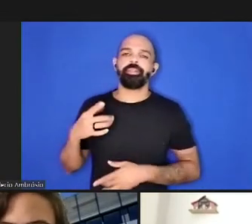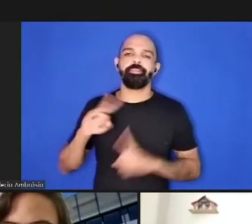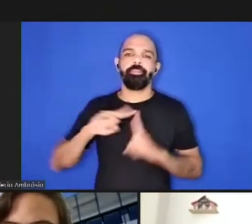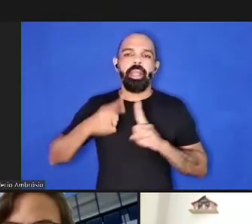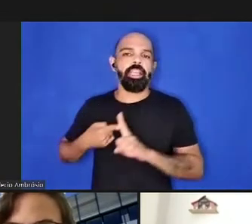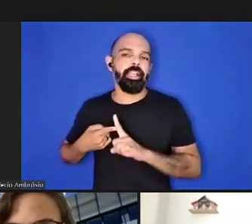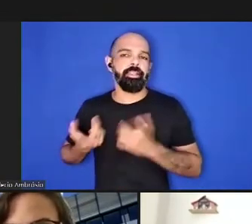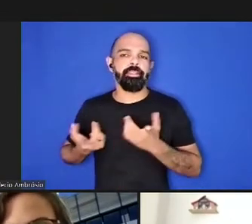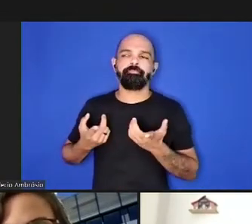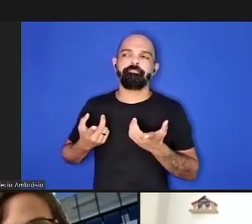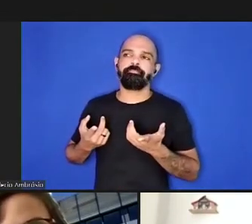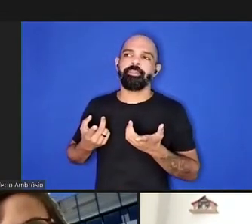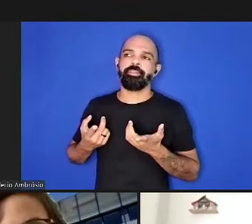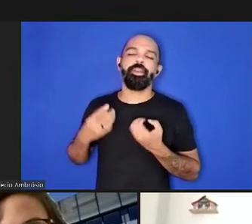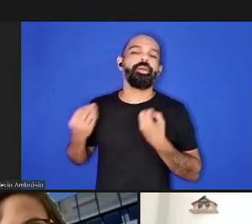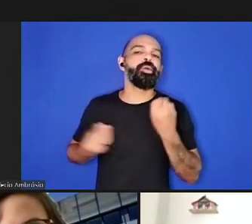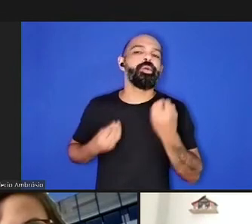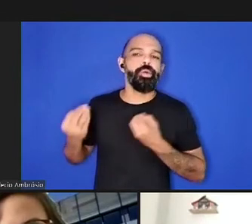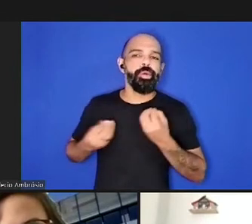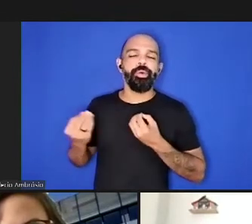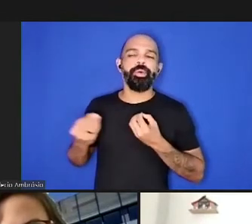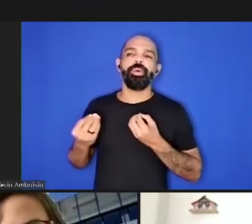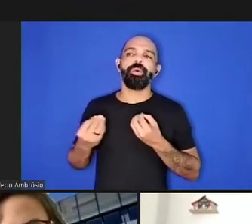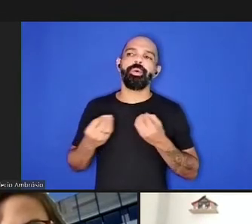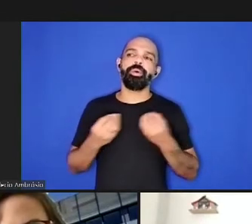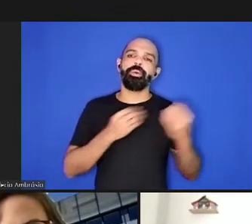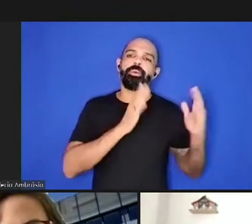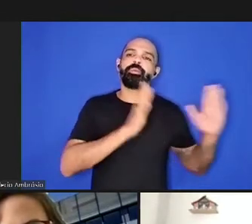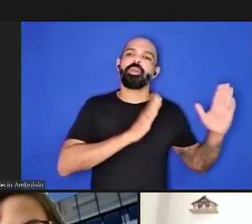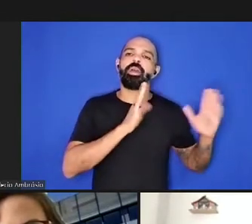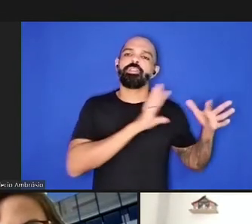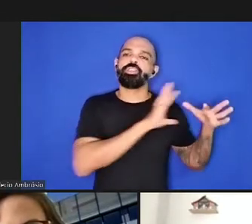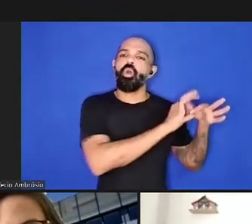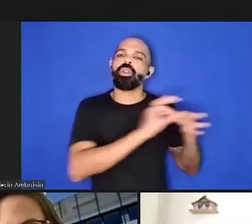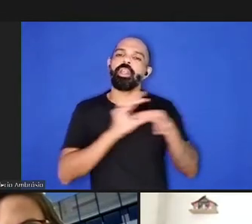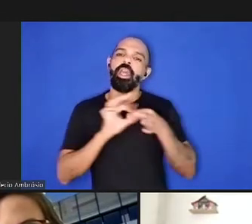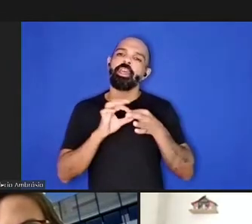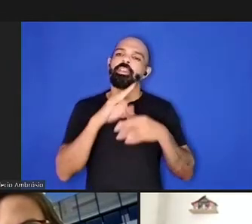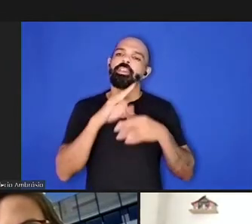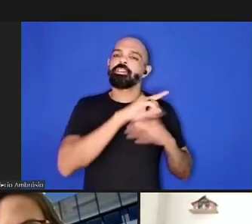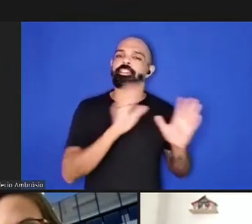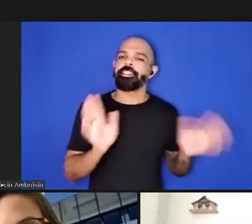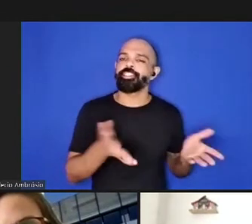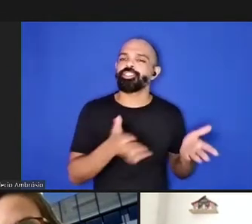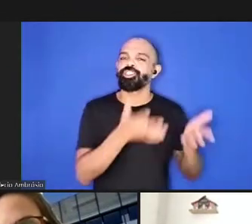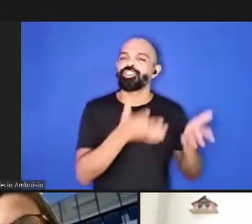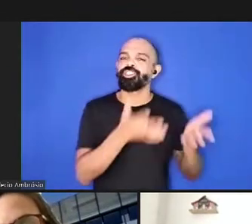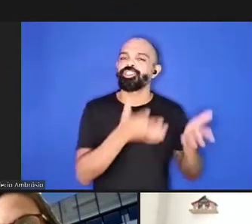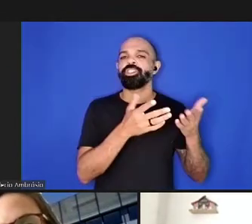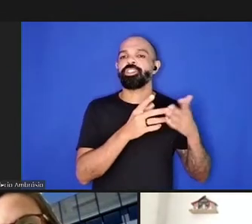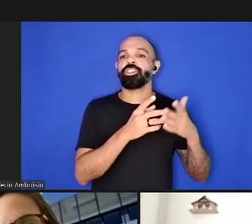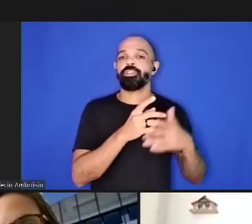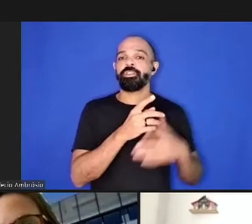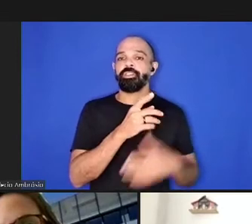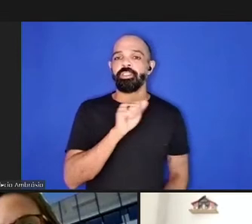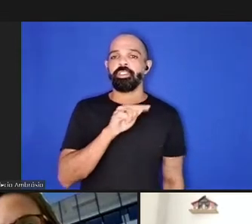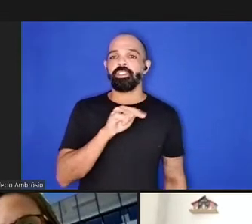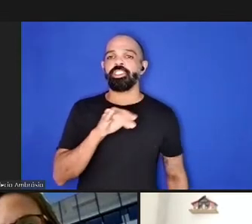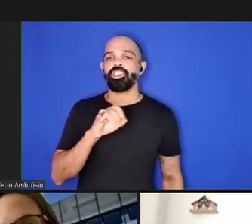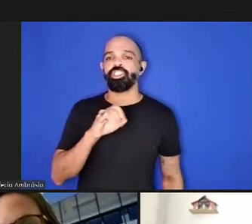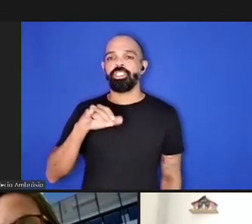como isso se passa no âmbito dessas iniciativas das agências.